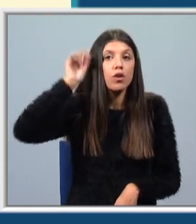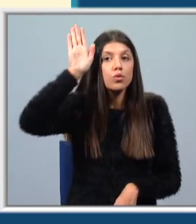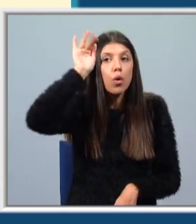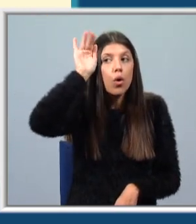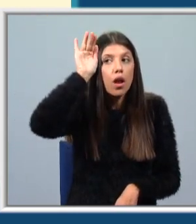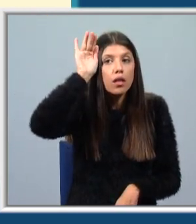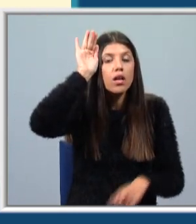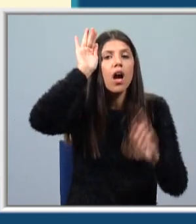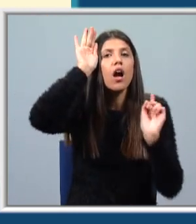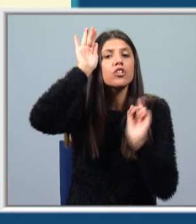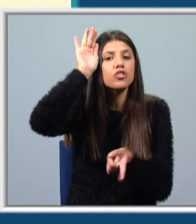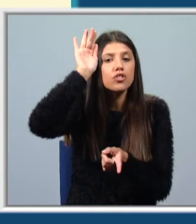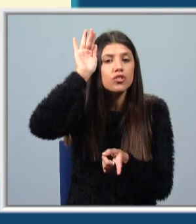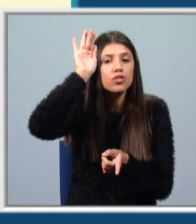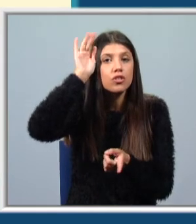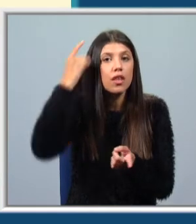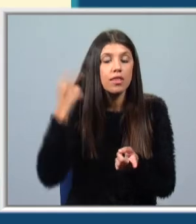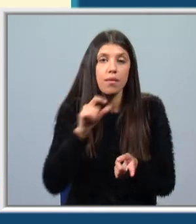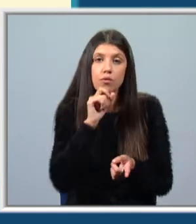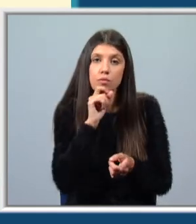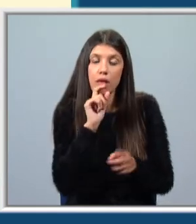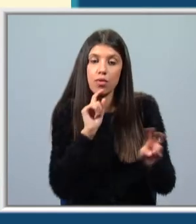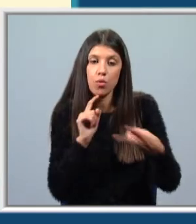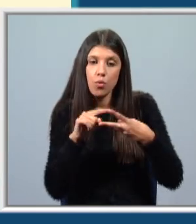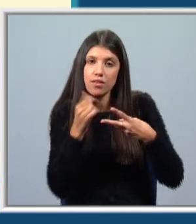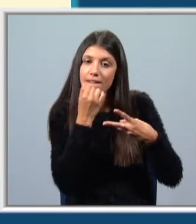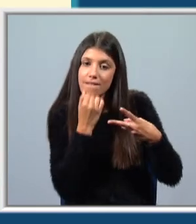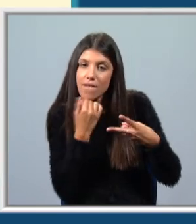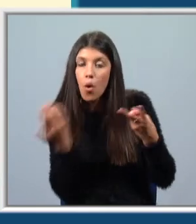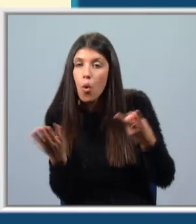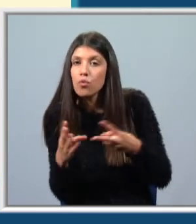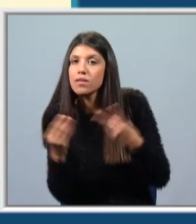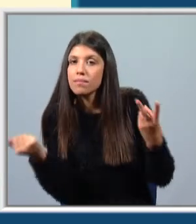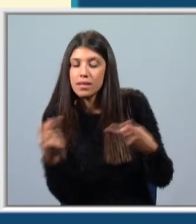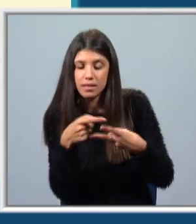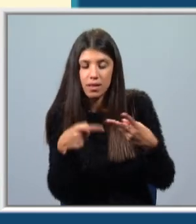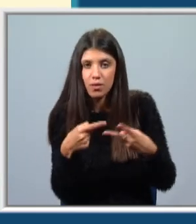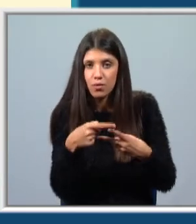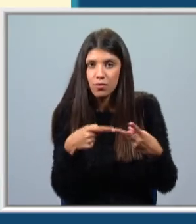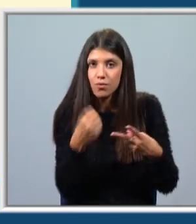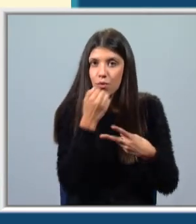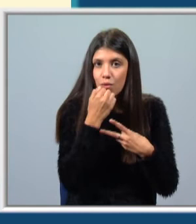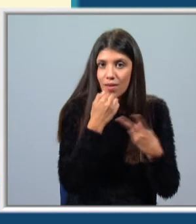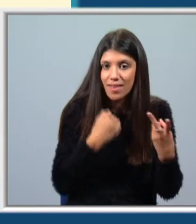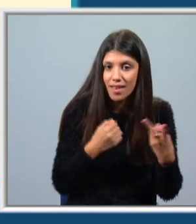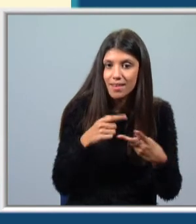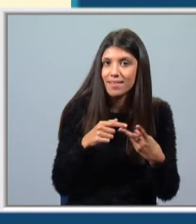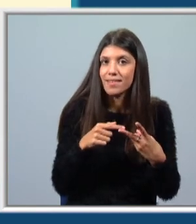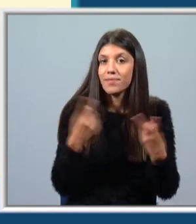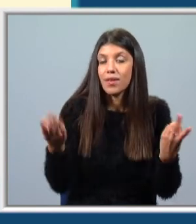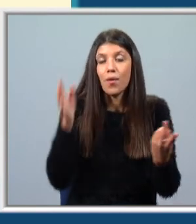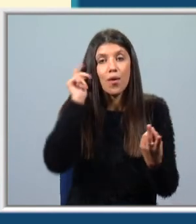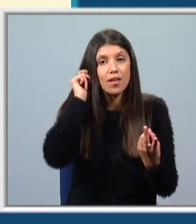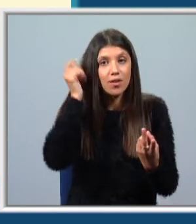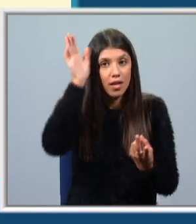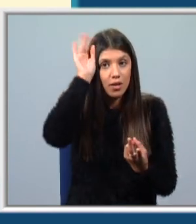o quê? Agora aqui temos duas hipóteses, contentes e desaparecido. Qual é que será? As orelhas do